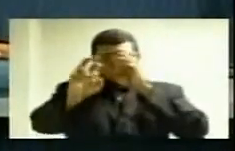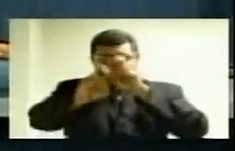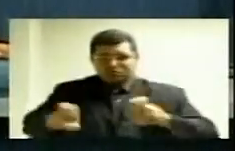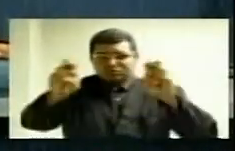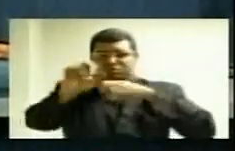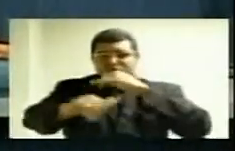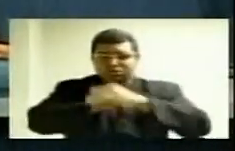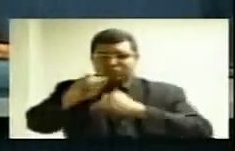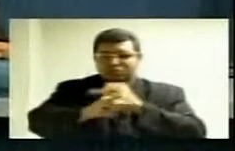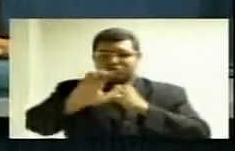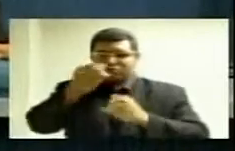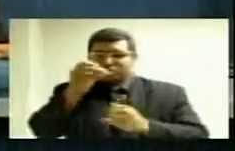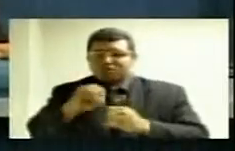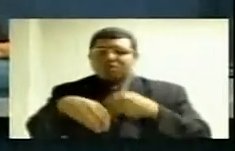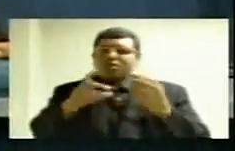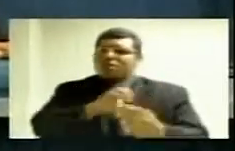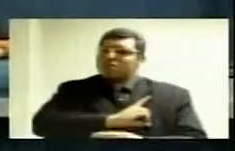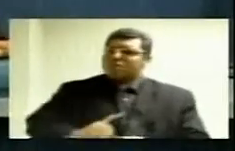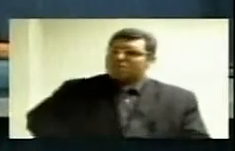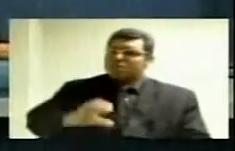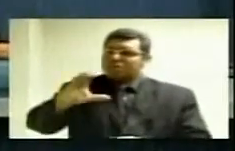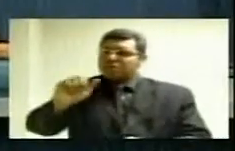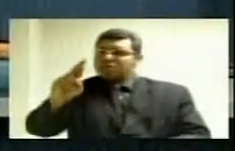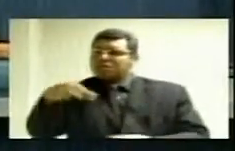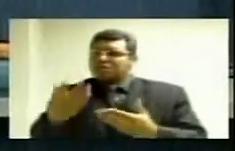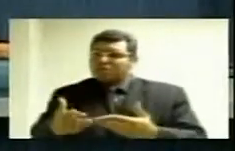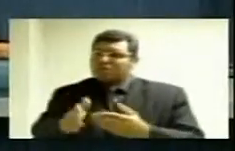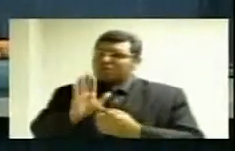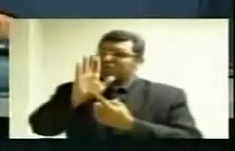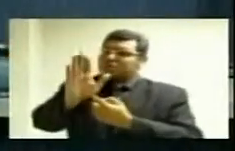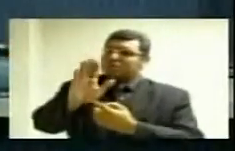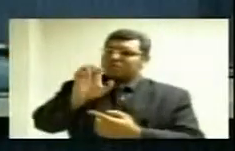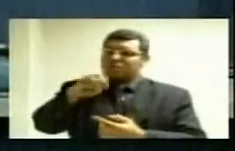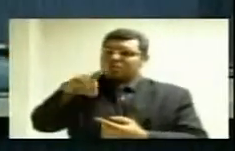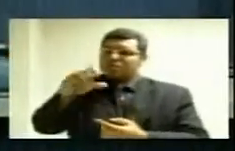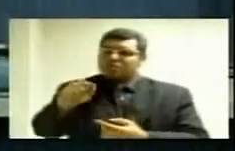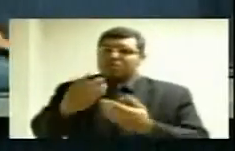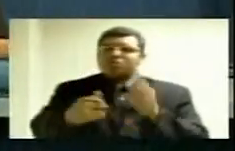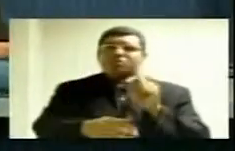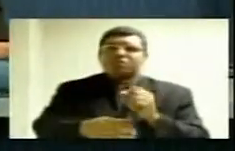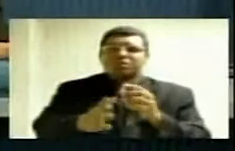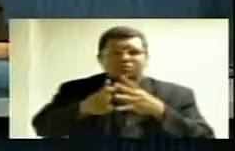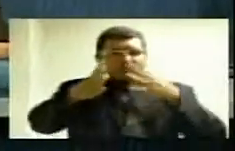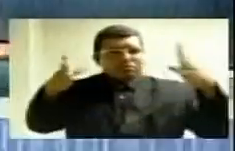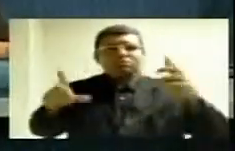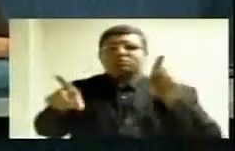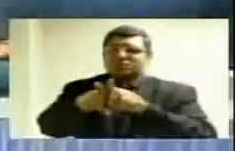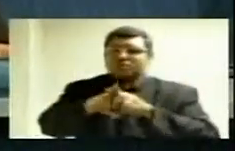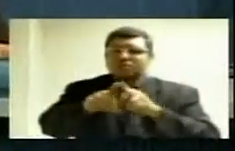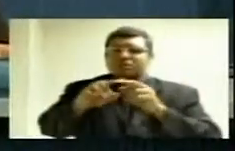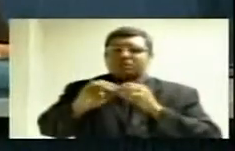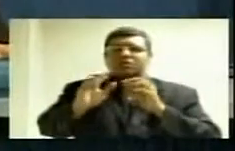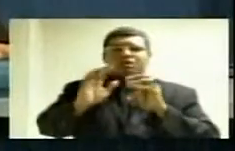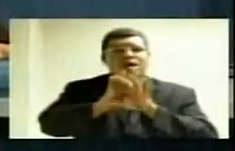por 10 anos. E o deputado Carlos Sampaio apresentou uma emenda para prorrogar também a